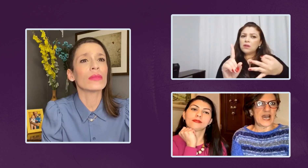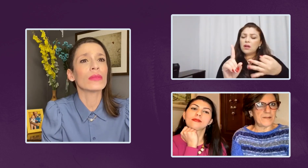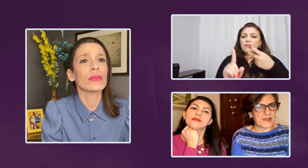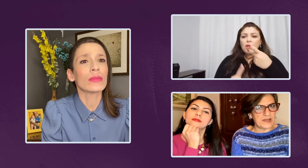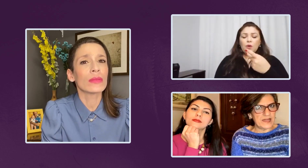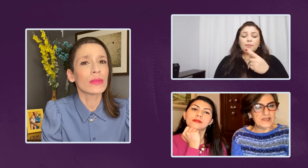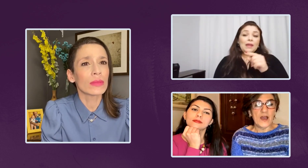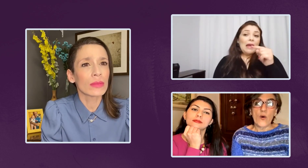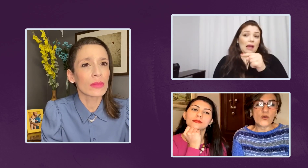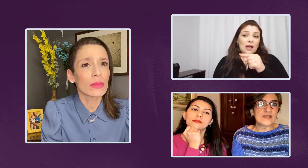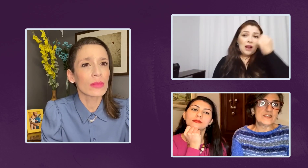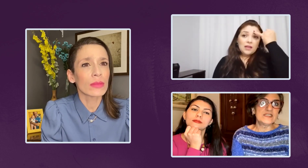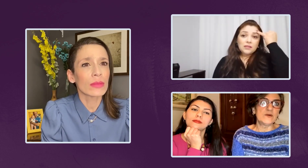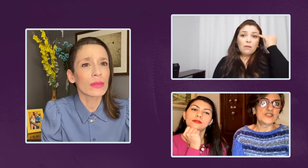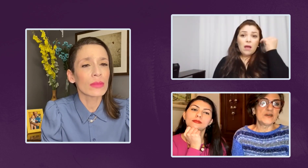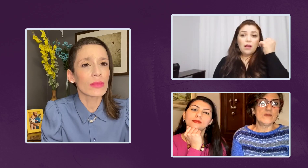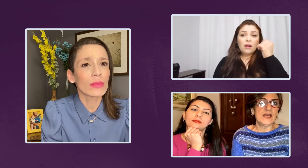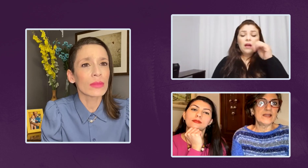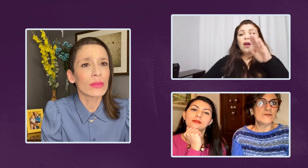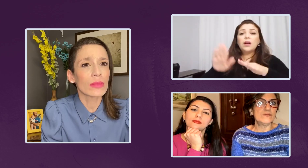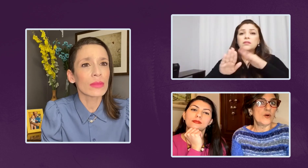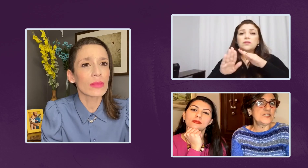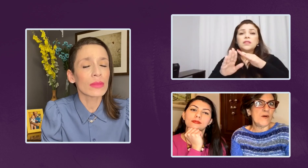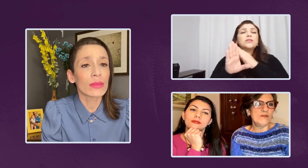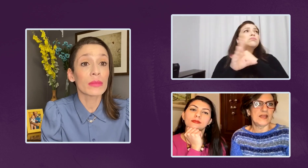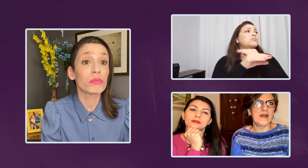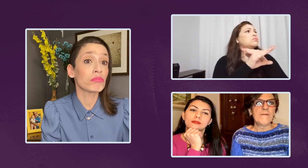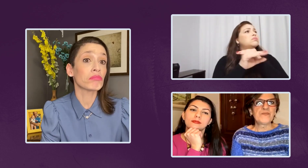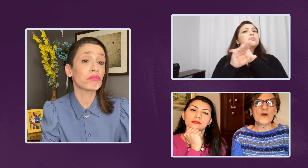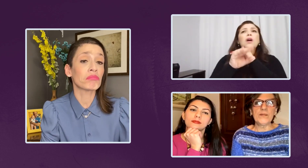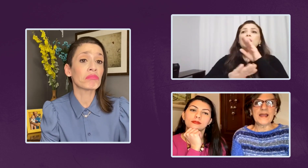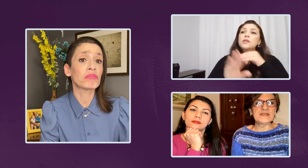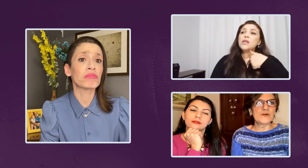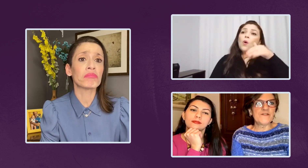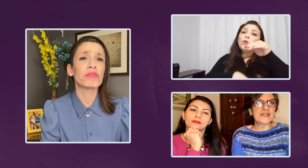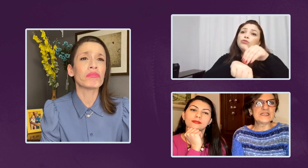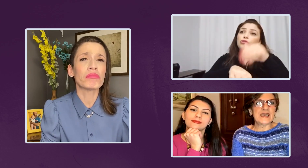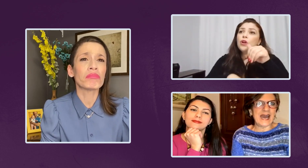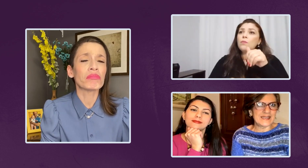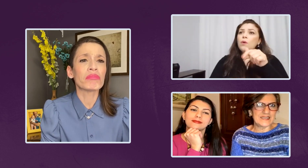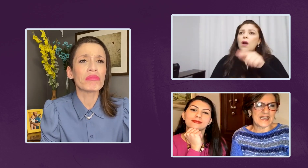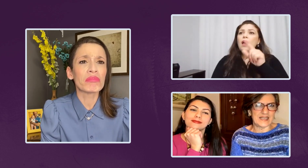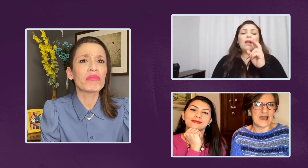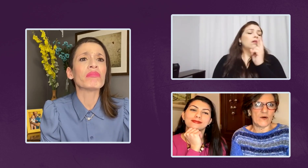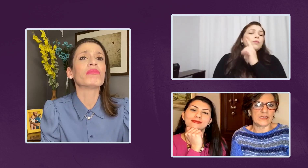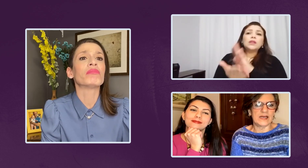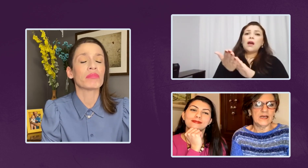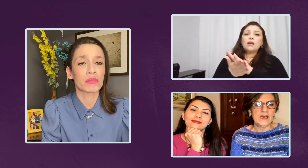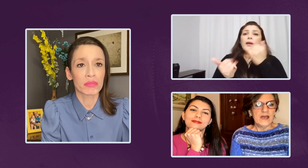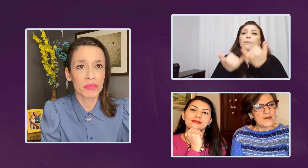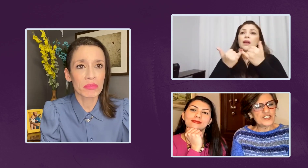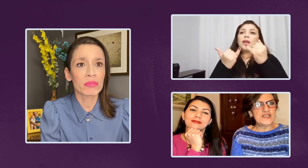atende rapidamente, outras vezes eu a chamo e ela não responde. Então, dá a impressão que ela fica desligada em sala de aula,